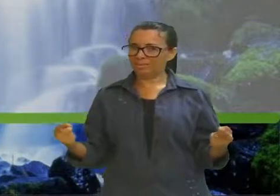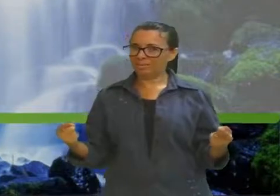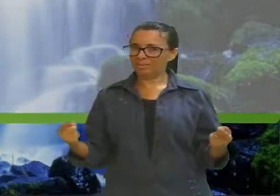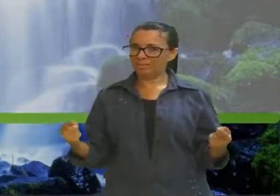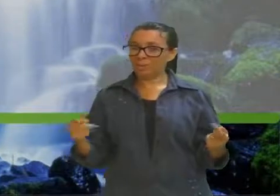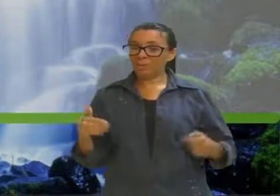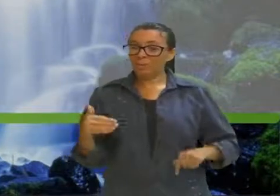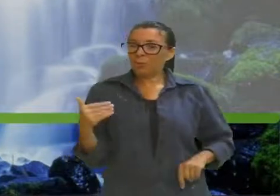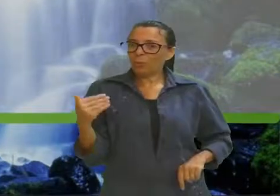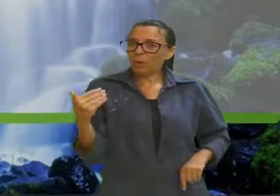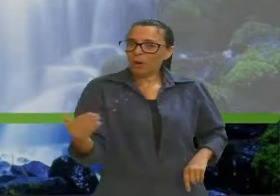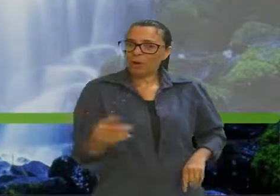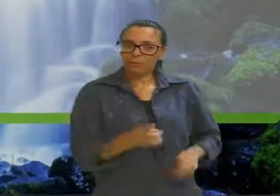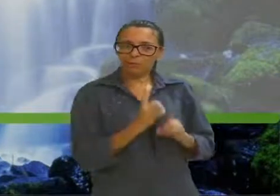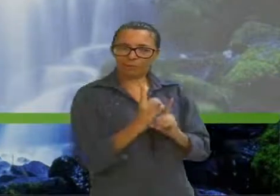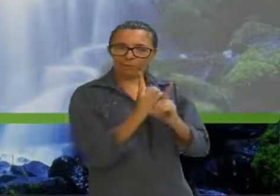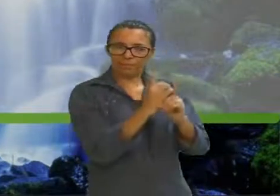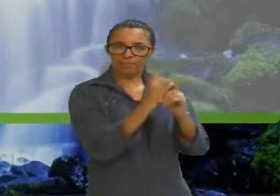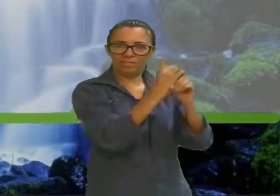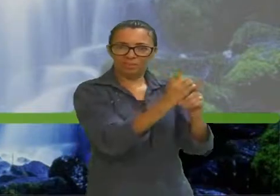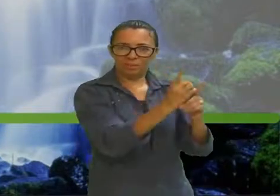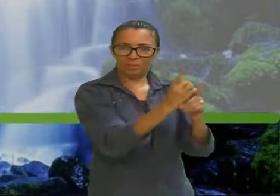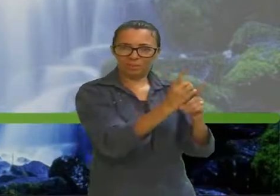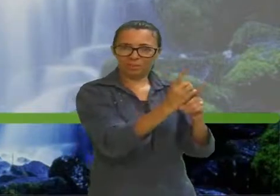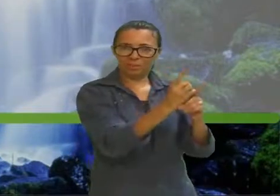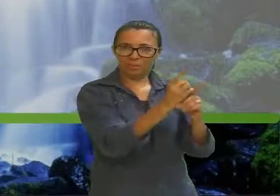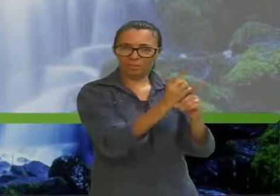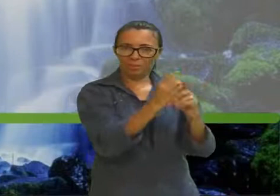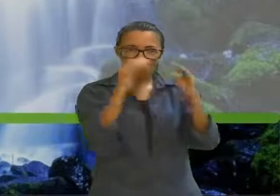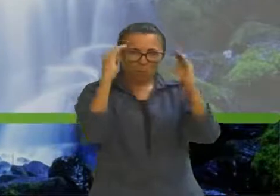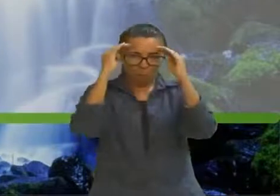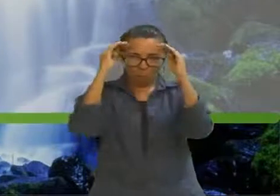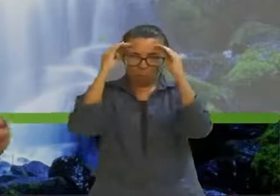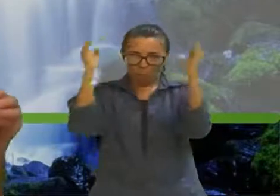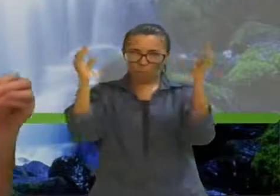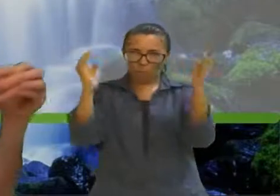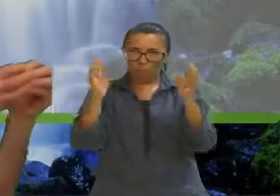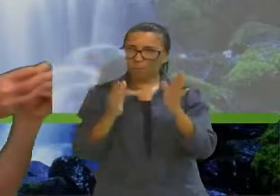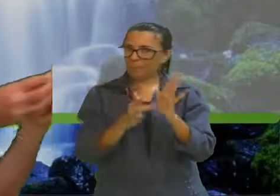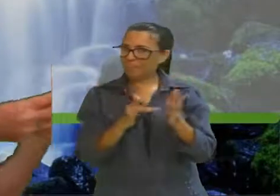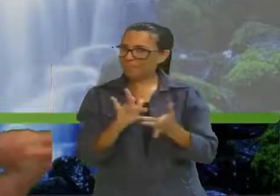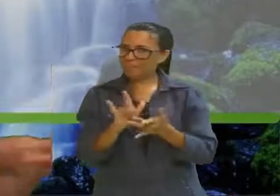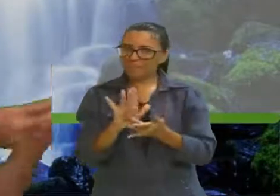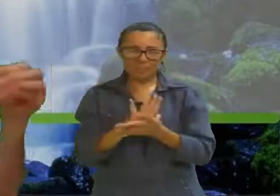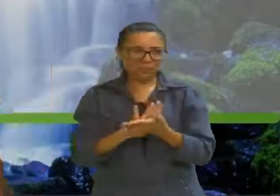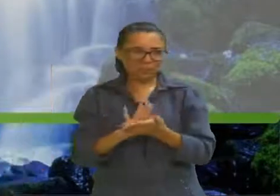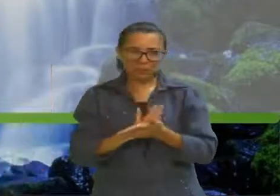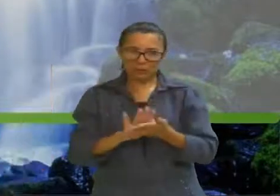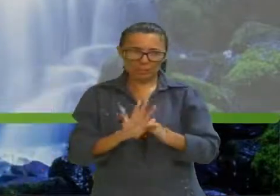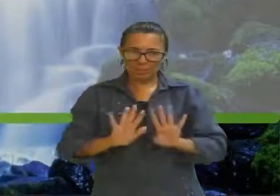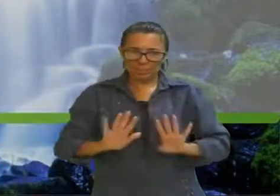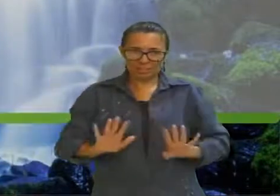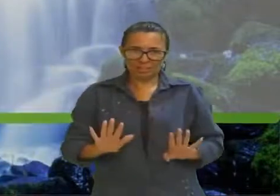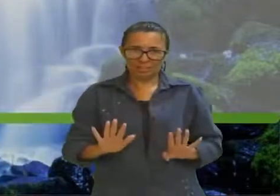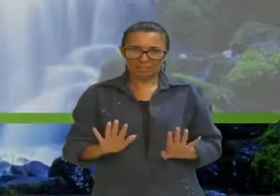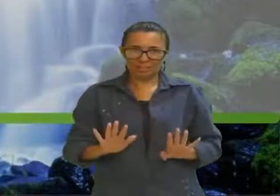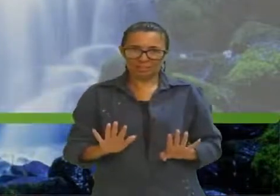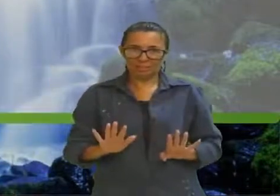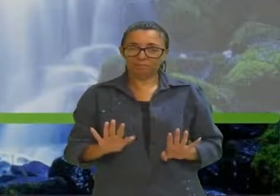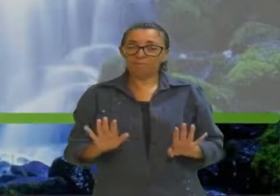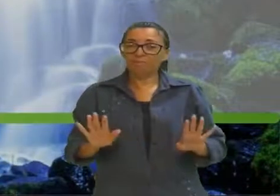bem, obras conforme aquilo que Deus diz na sua